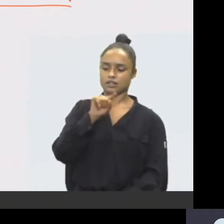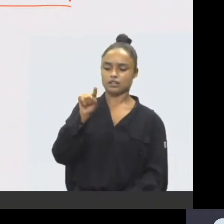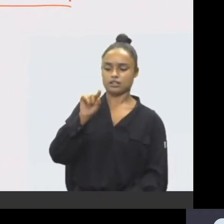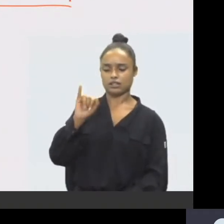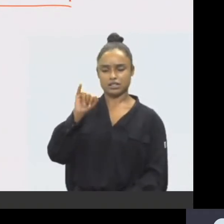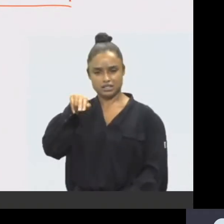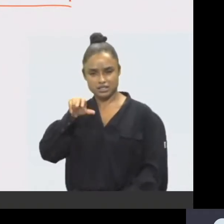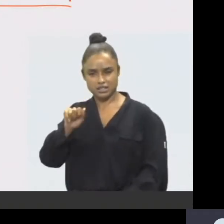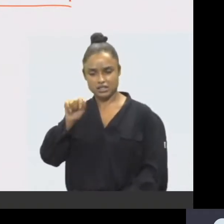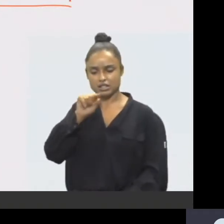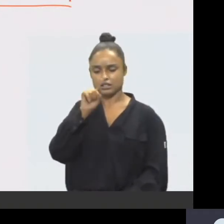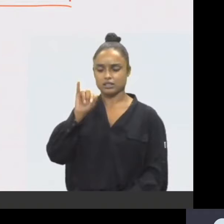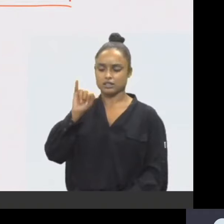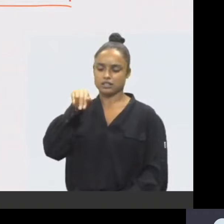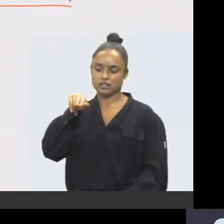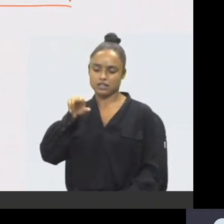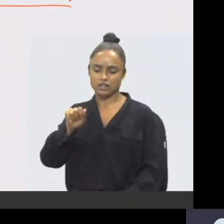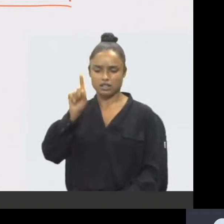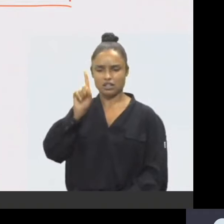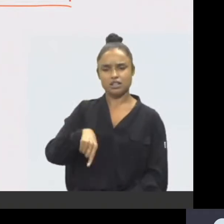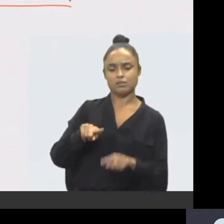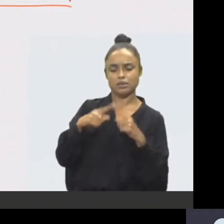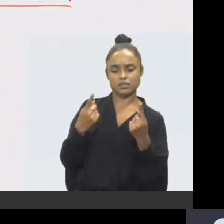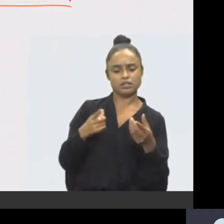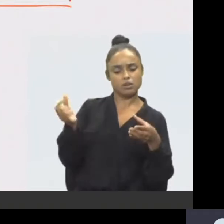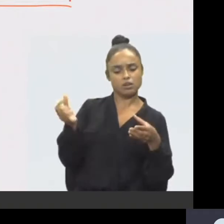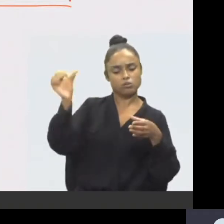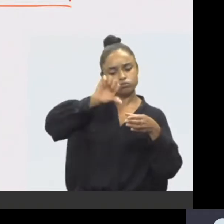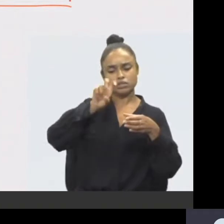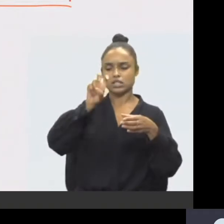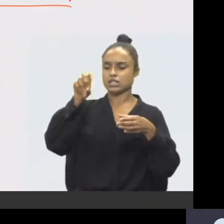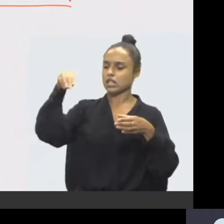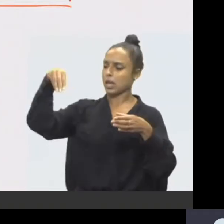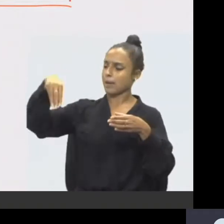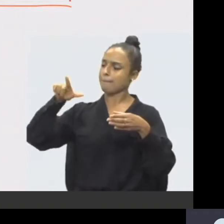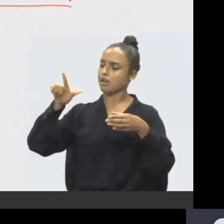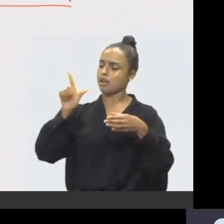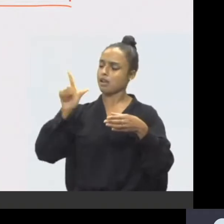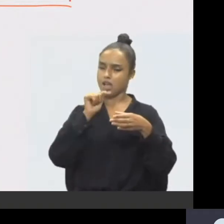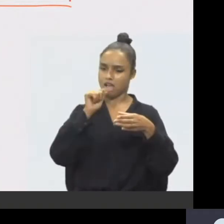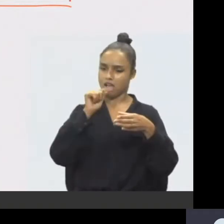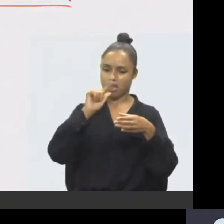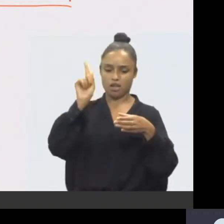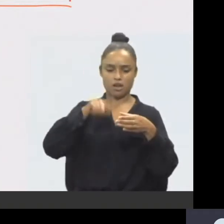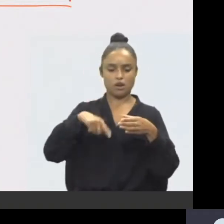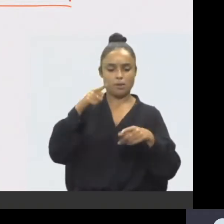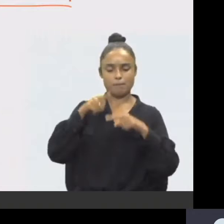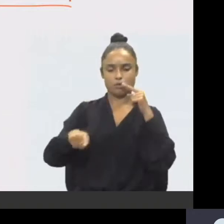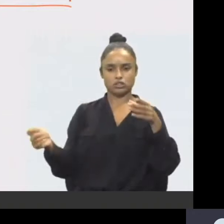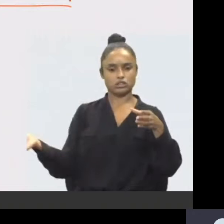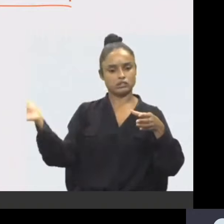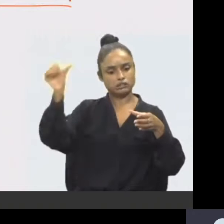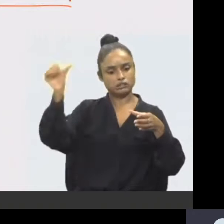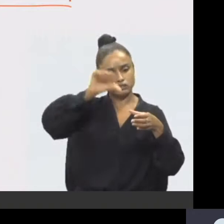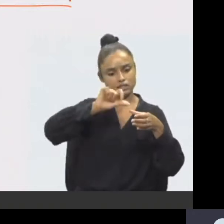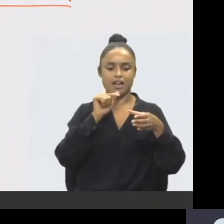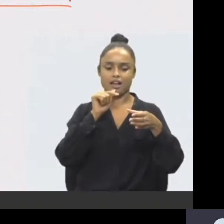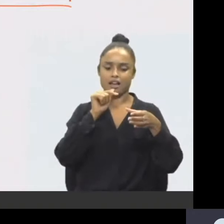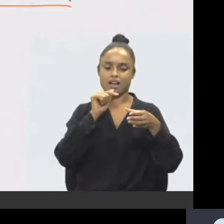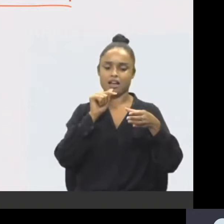água, aproximadamente 5 ml de água. Lembrando que nós não podemos jogar água sobre o ácido, sim,